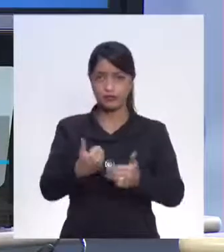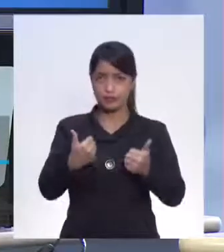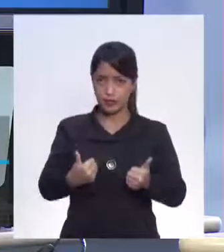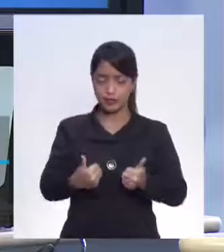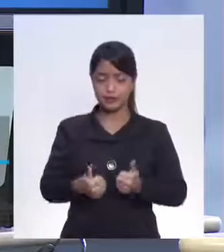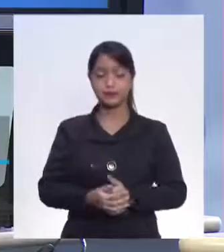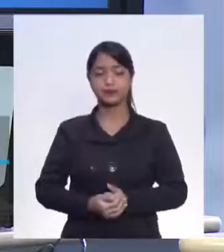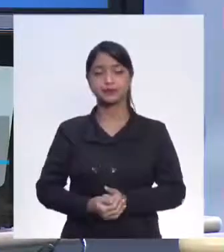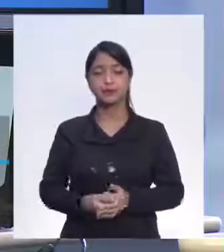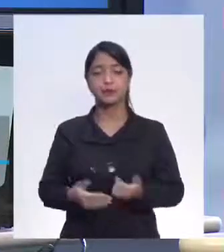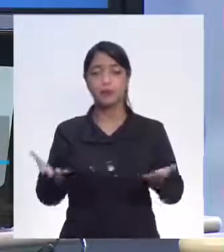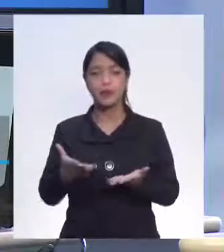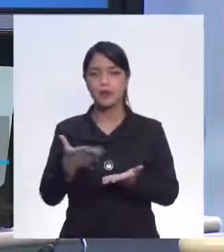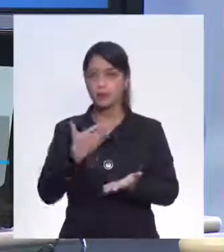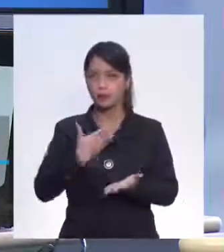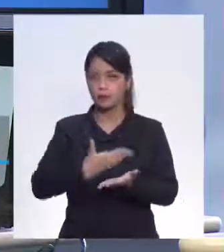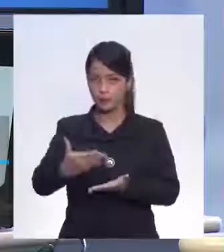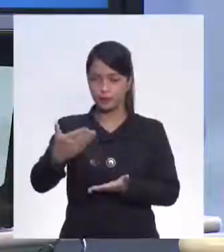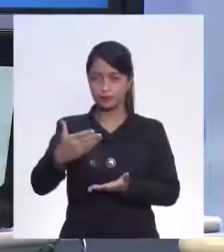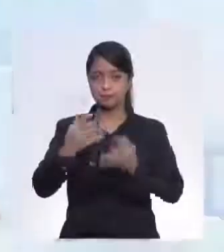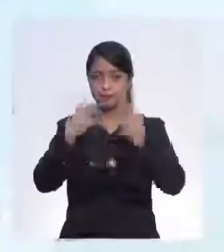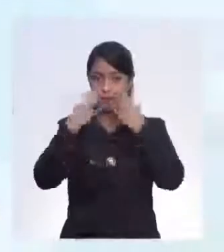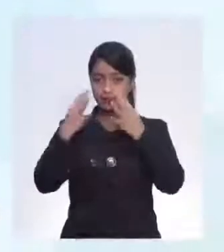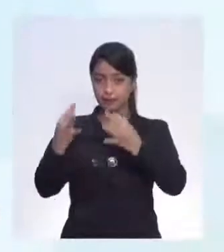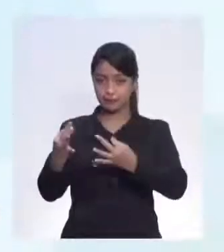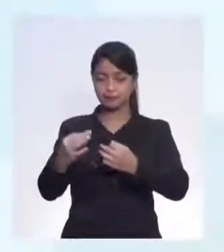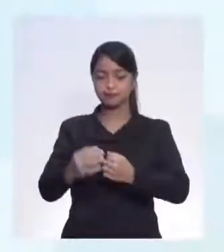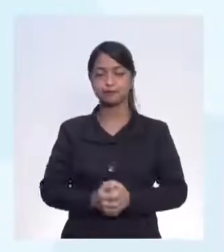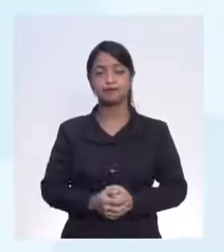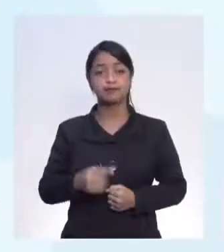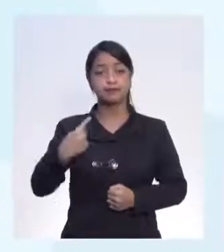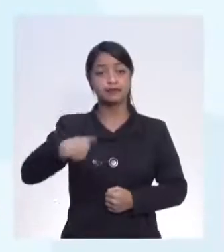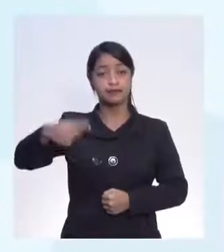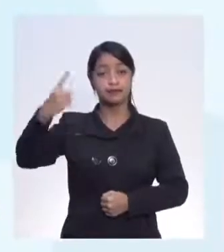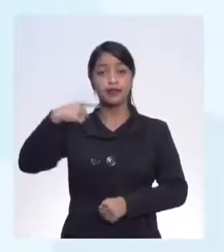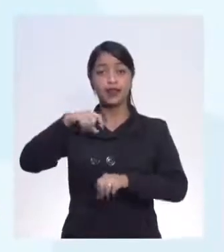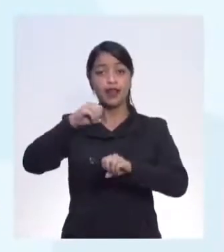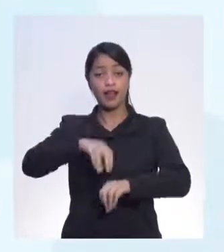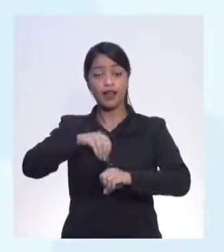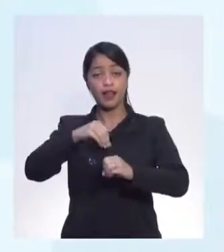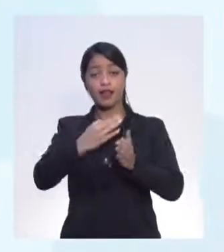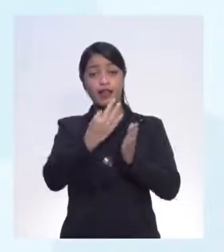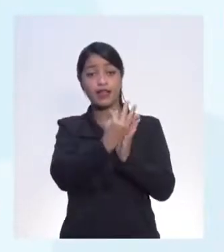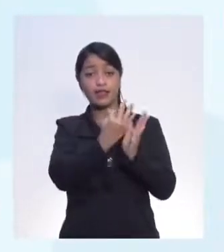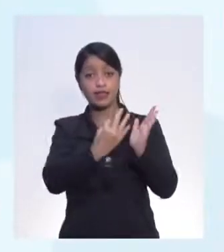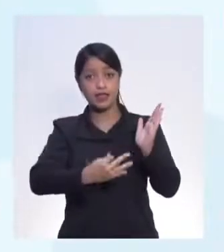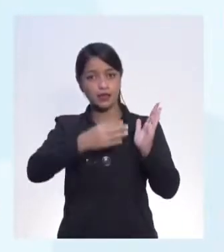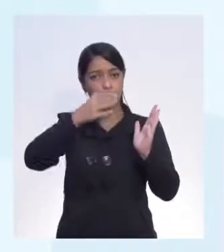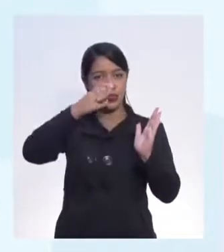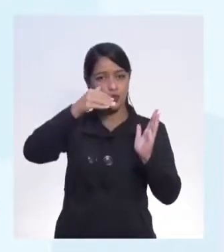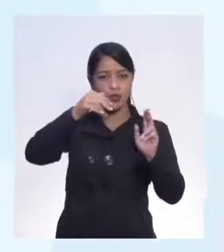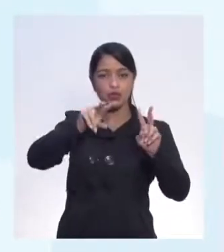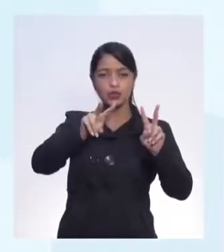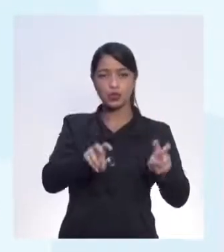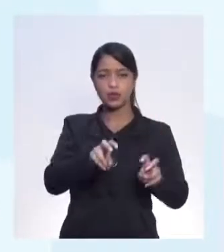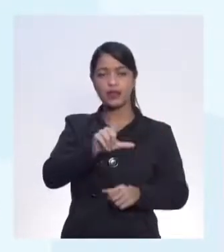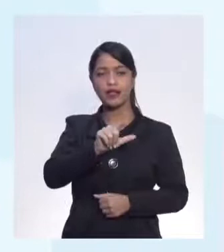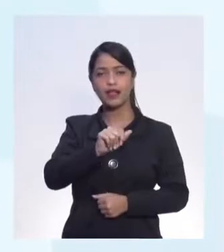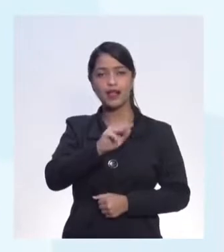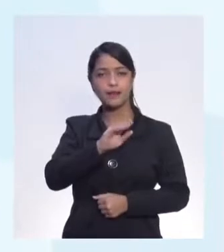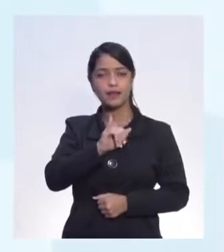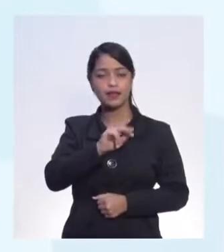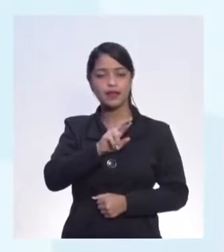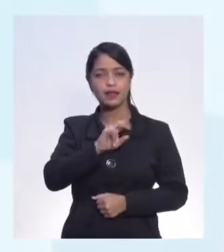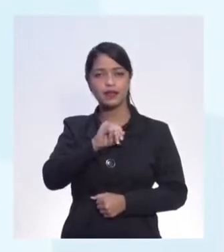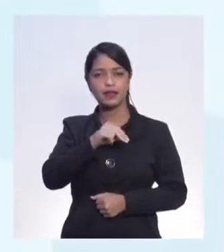acolhida? Presta atenção aí, olha. Nas aulas anteriores, lemos um texto de curiosidades sobre labirintos. Vocês